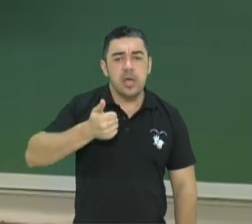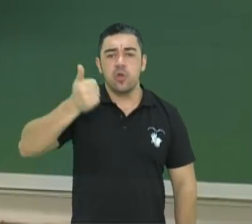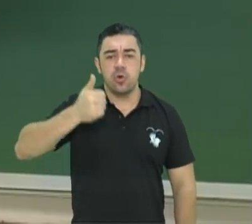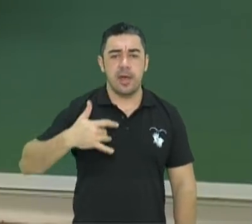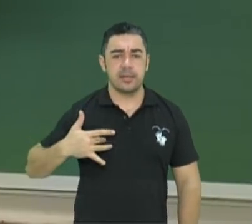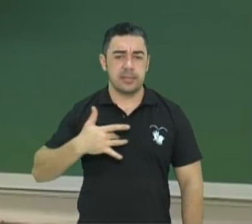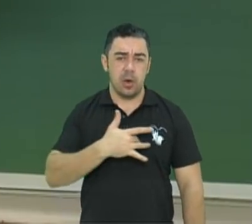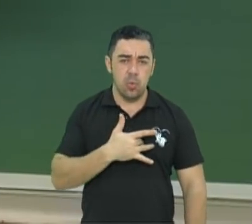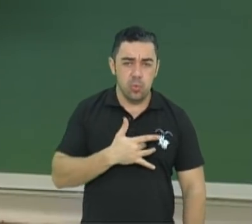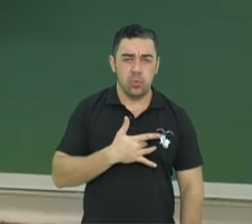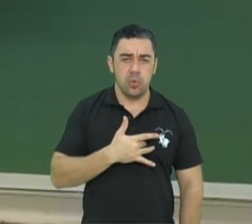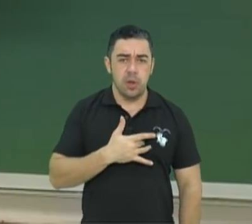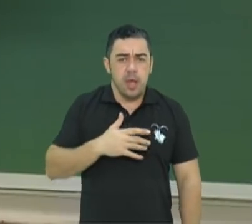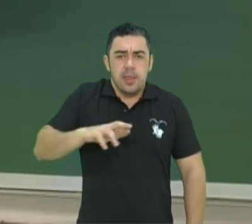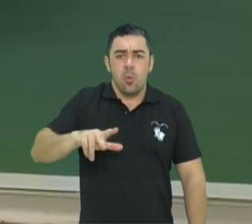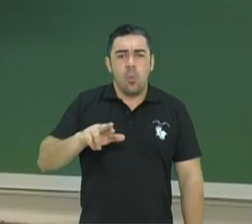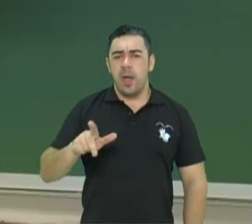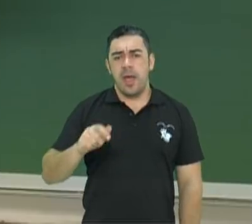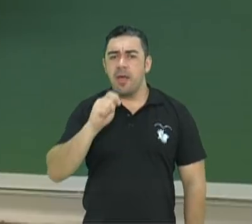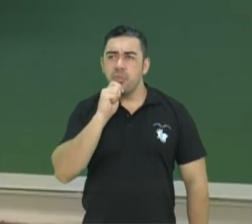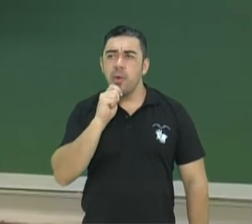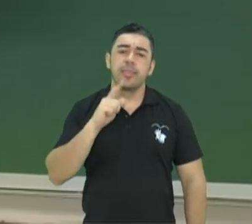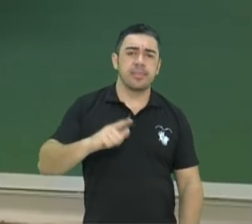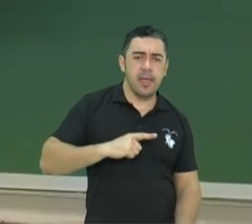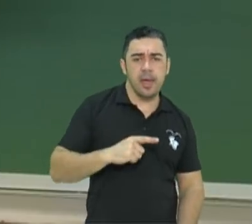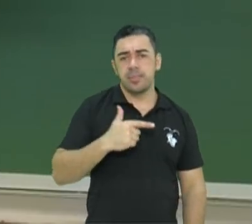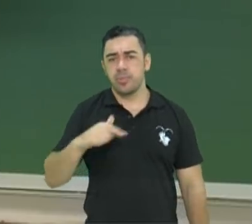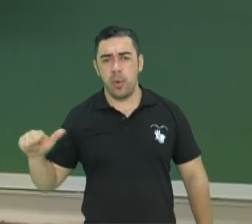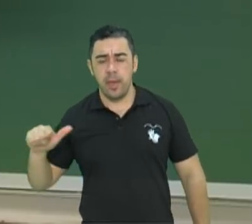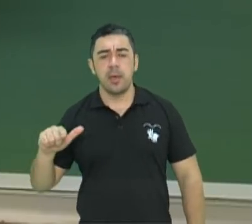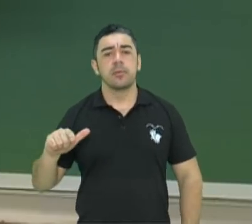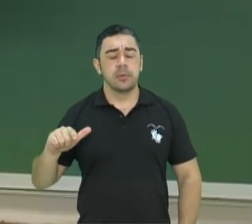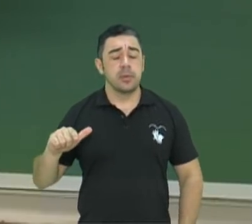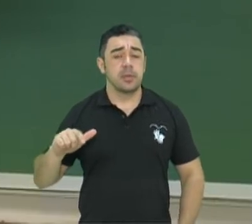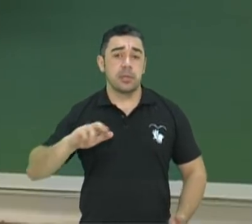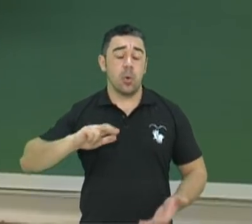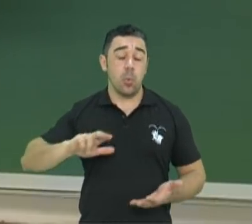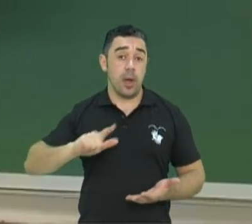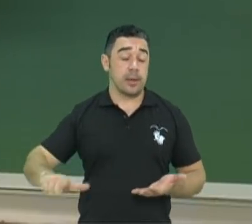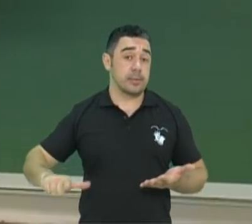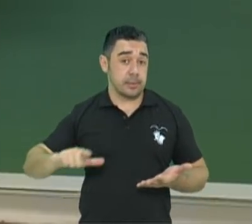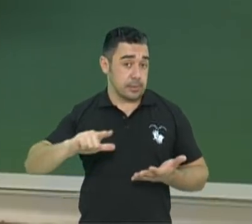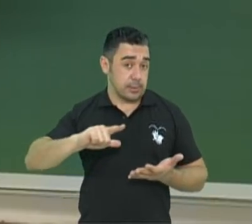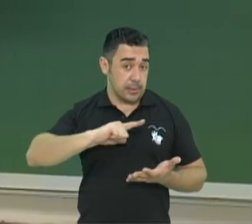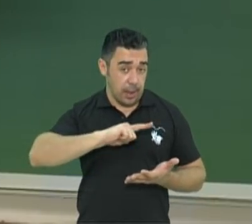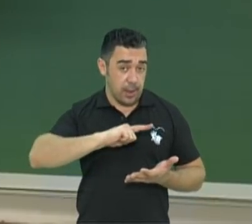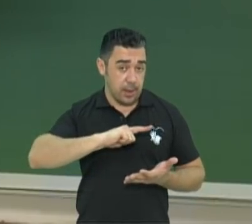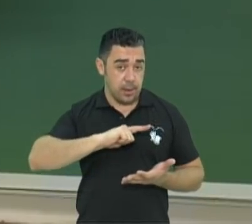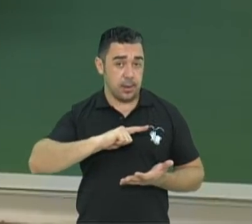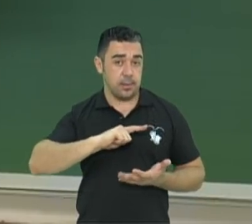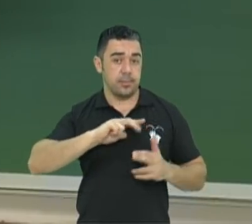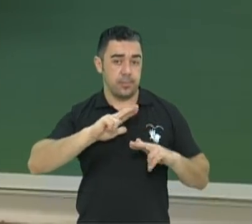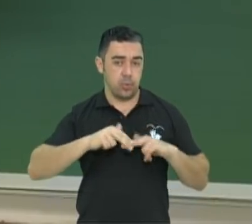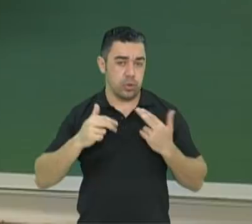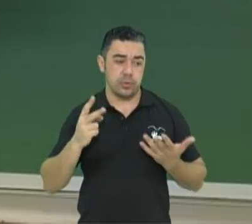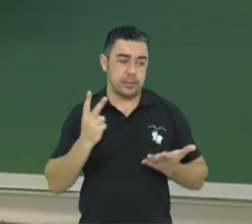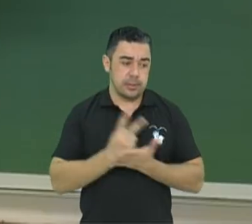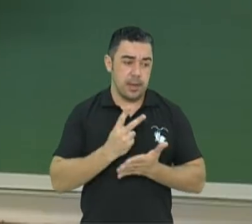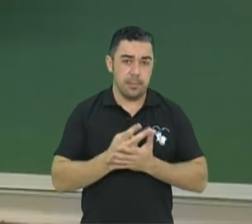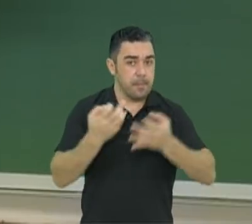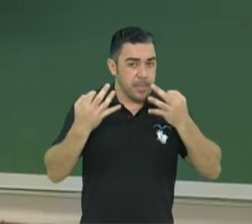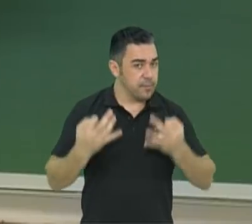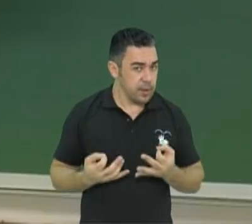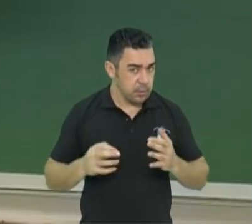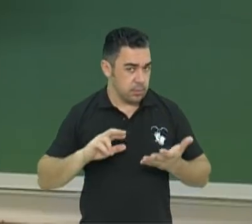acaso, né? Ah, será que tem? Será que não tem? Né? Não é porque tem que as condições são sempre ideais,